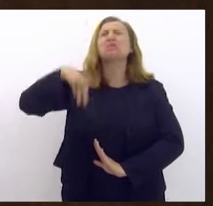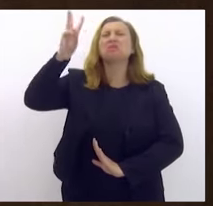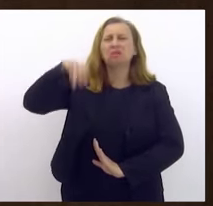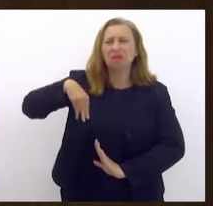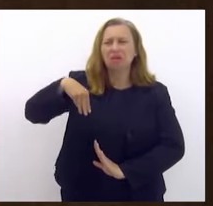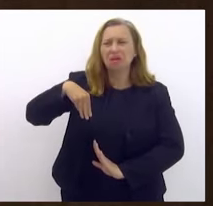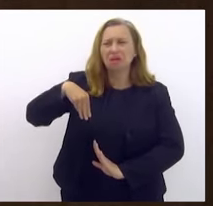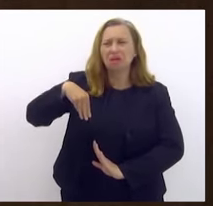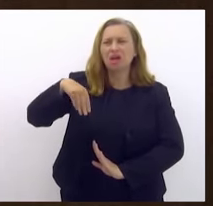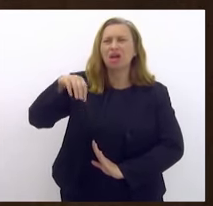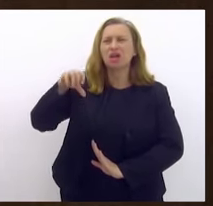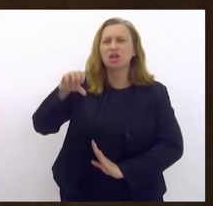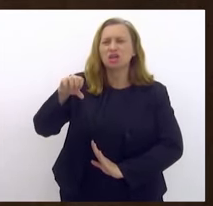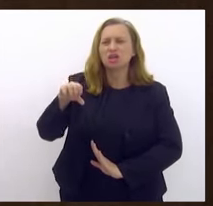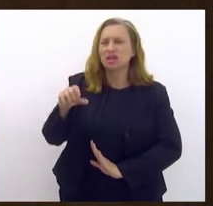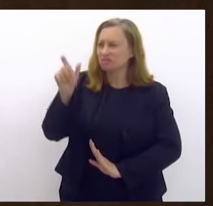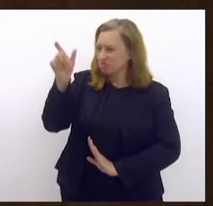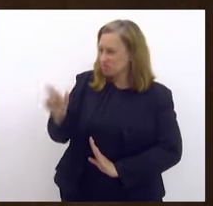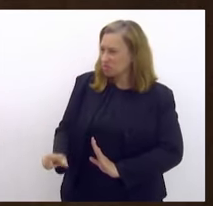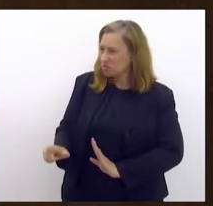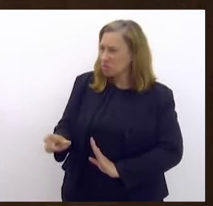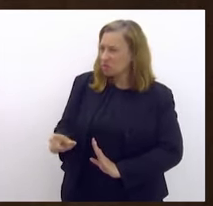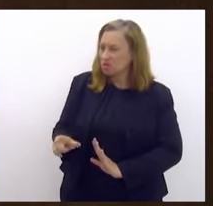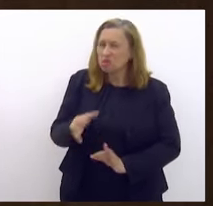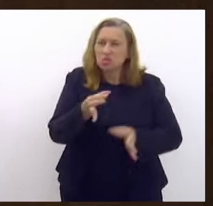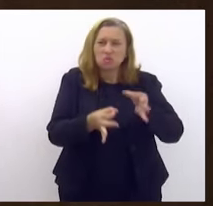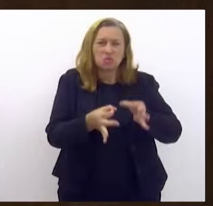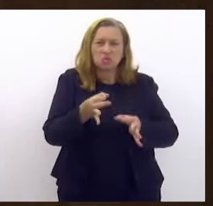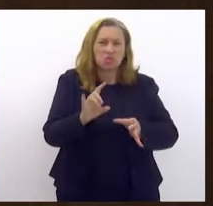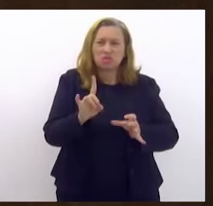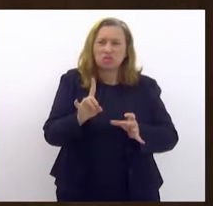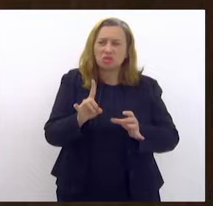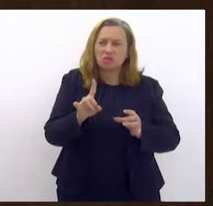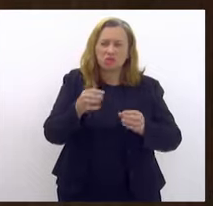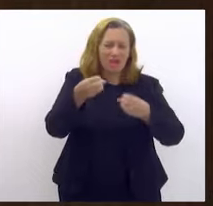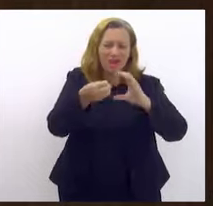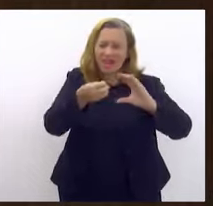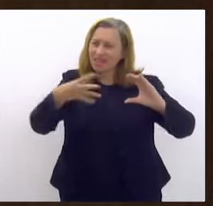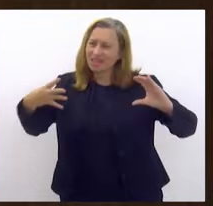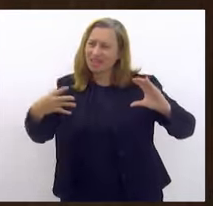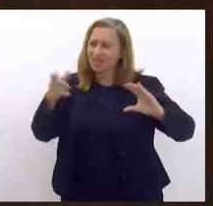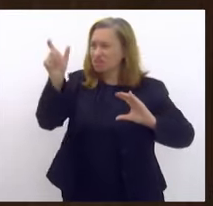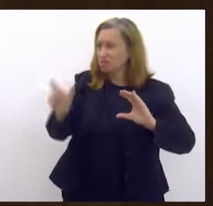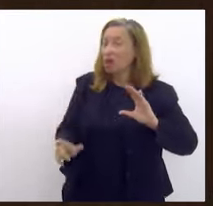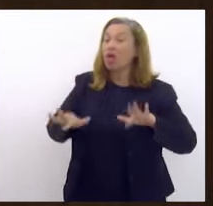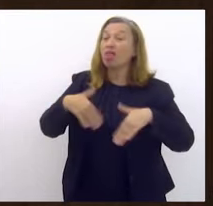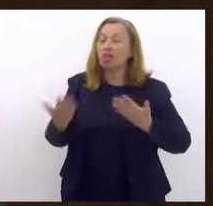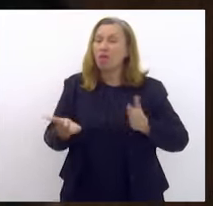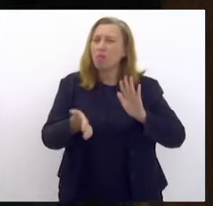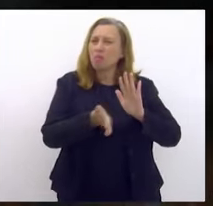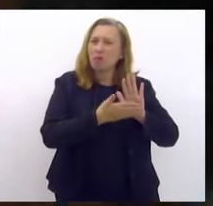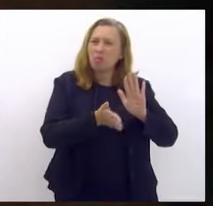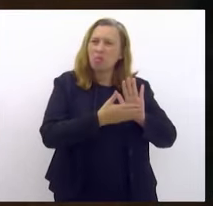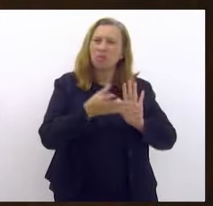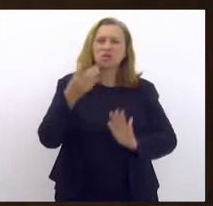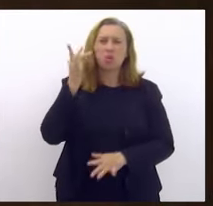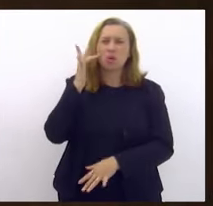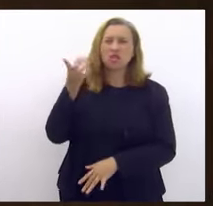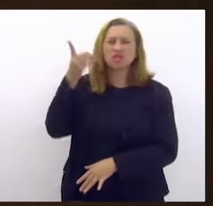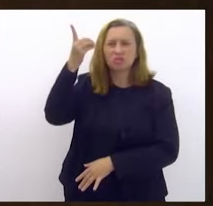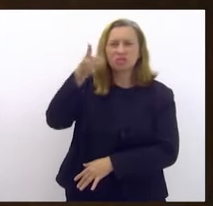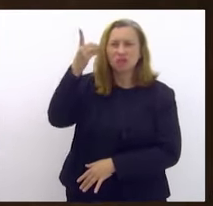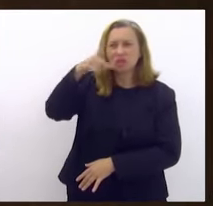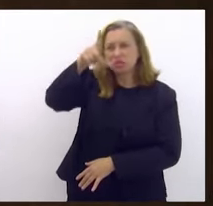essa pessoa. A justificativa, necessariamente, ela não define essa pessoa. Então, a proposta, me parece que é do Luiz Paulo, é isso,